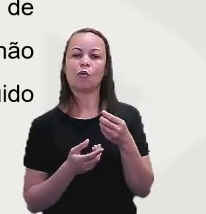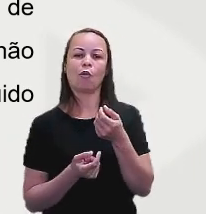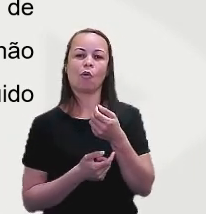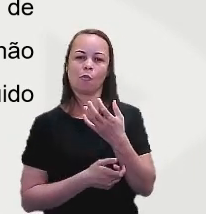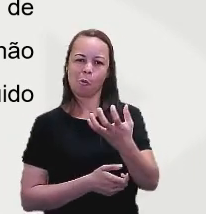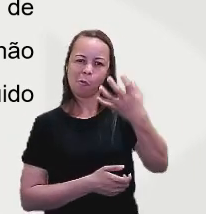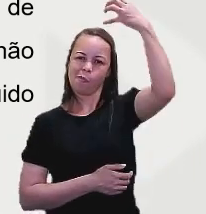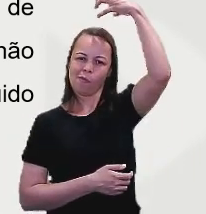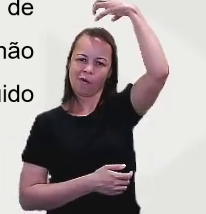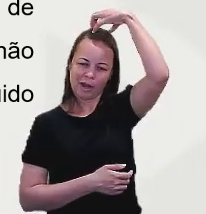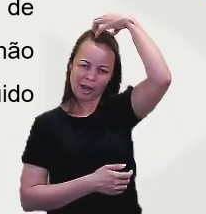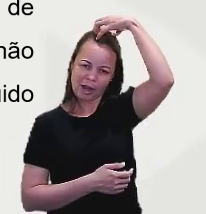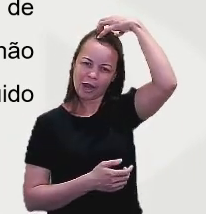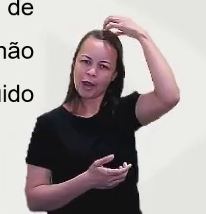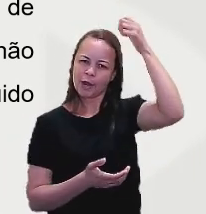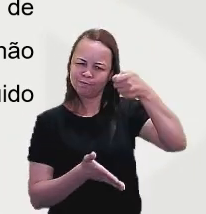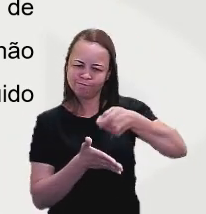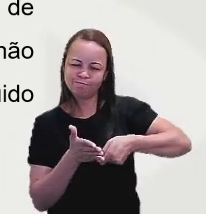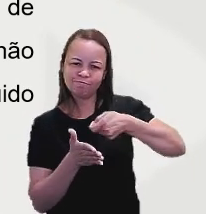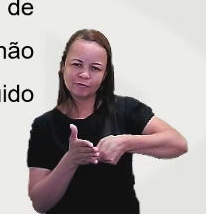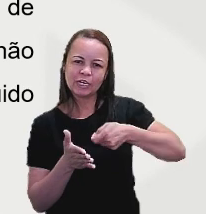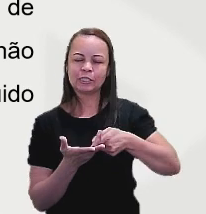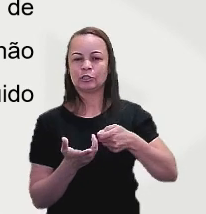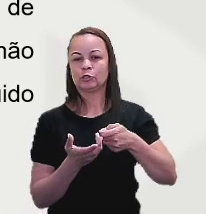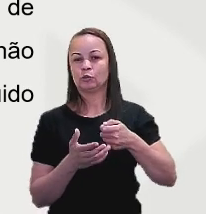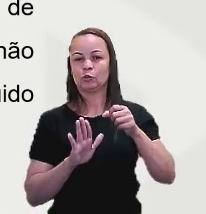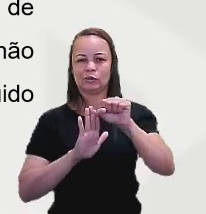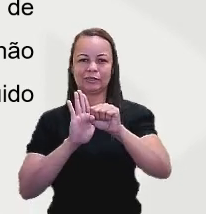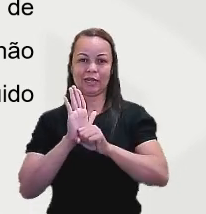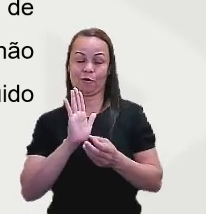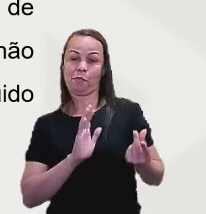reis tiranos dos séculos antigos. Vejam.